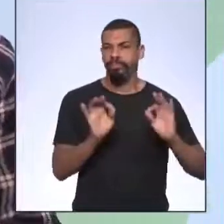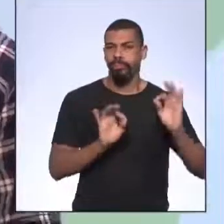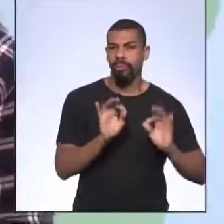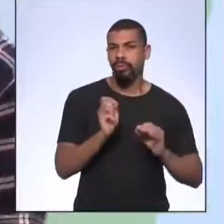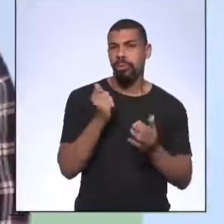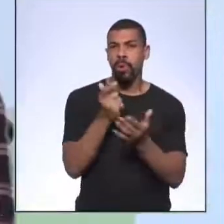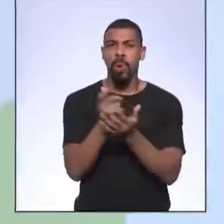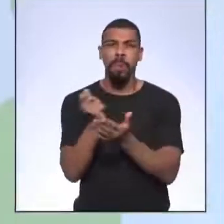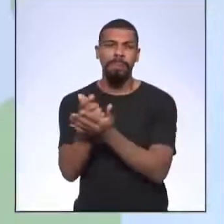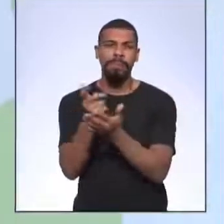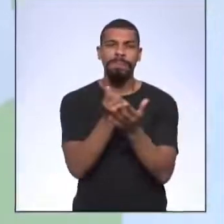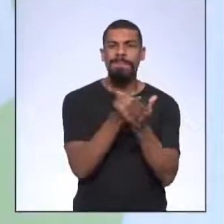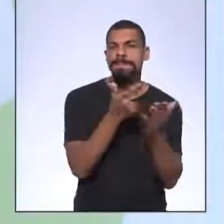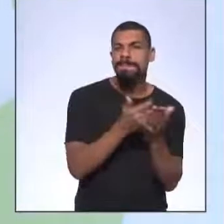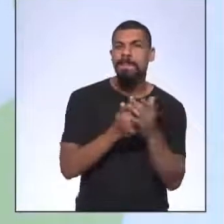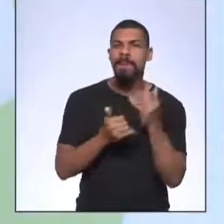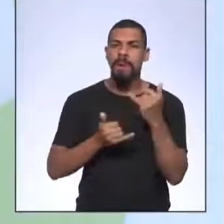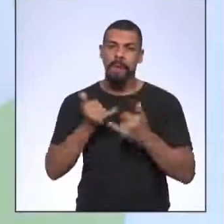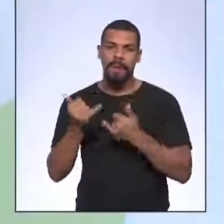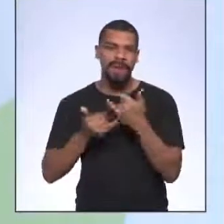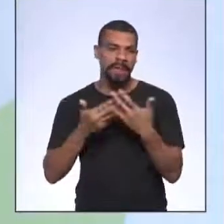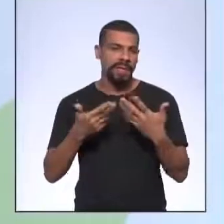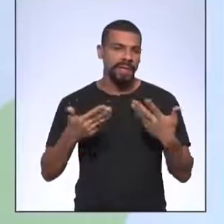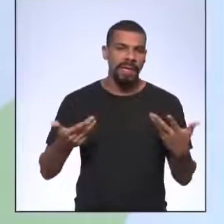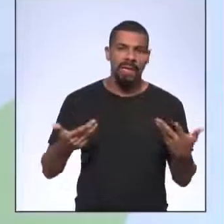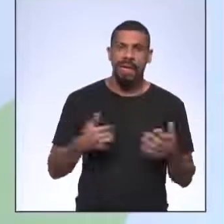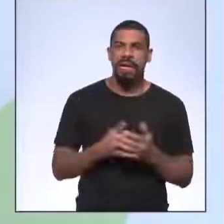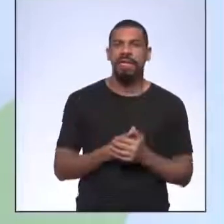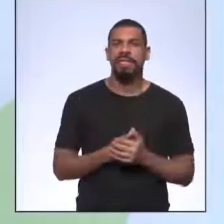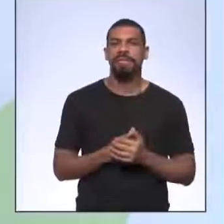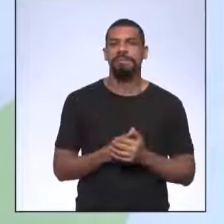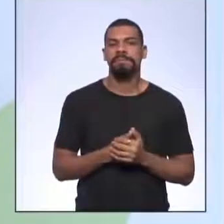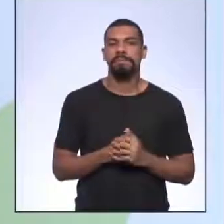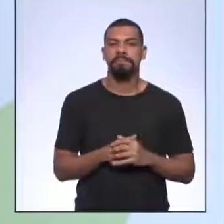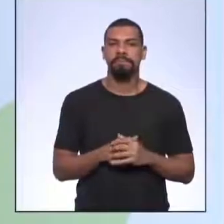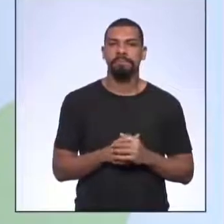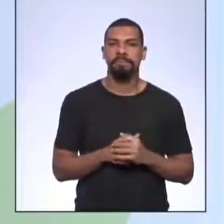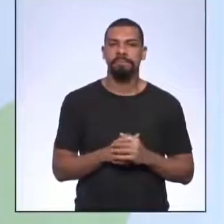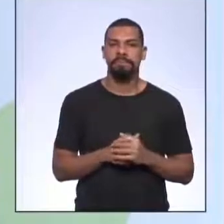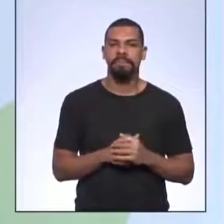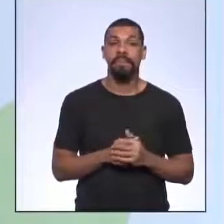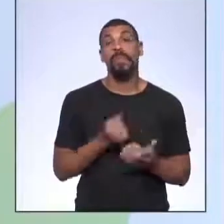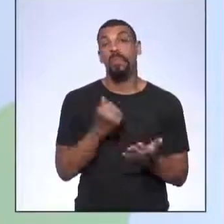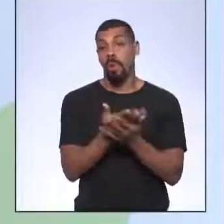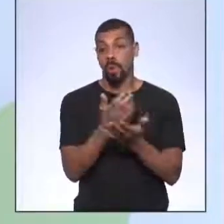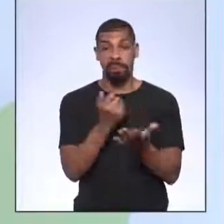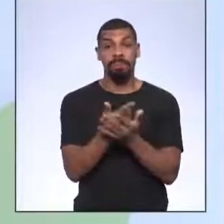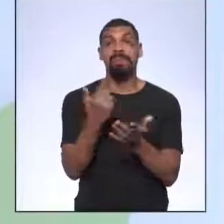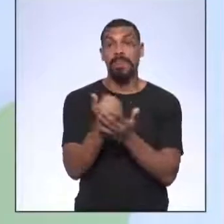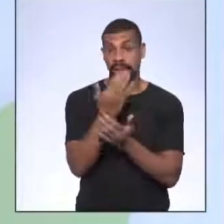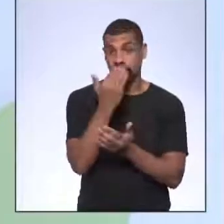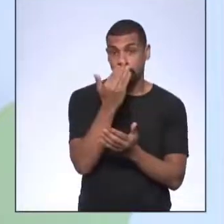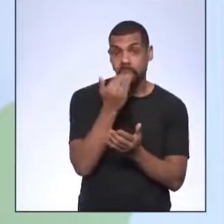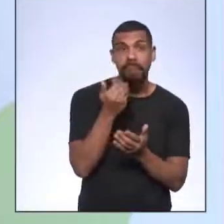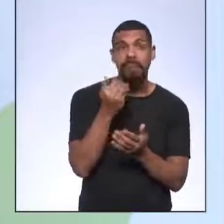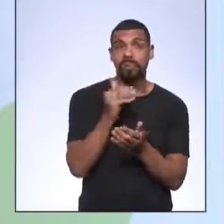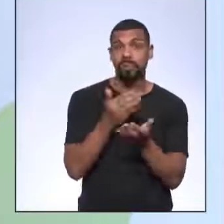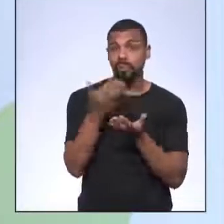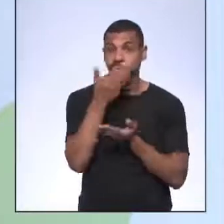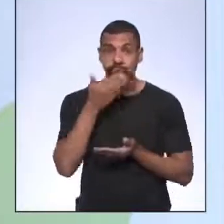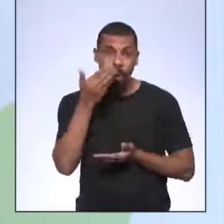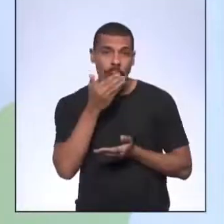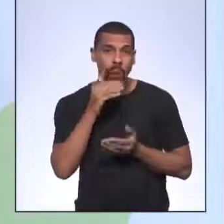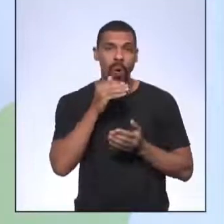poder comprar aí as prendas para colocar nas barracas de brincadeiras comprar os alimentos que Serão distribuídos na